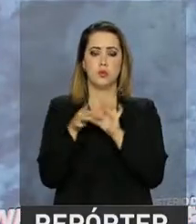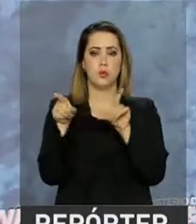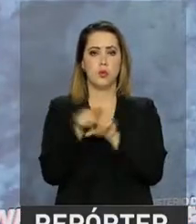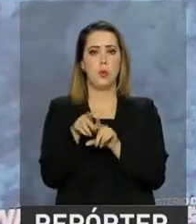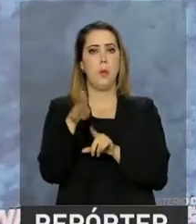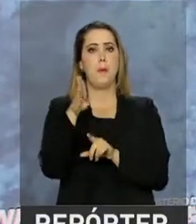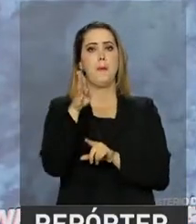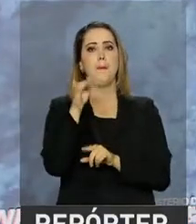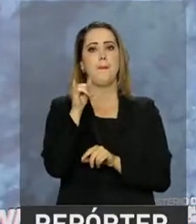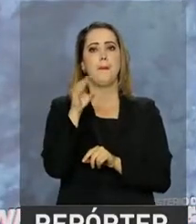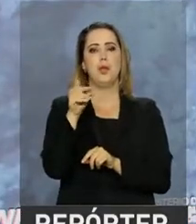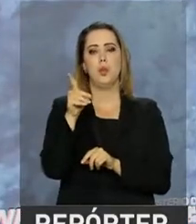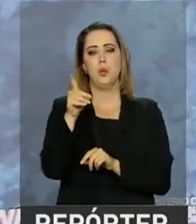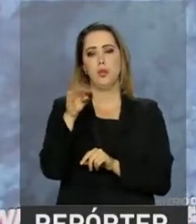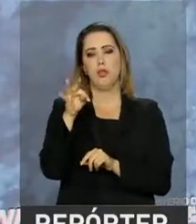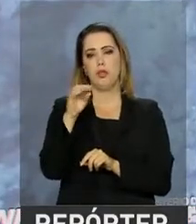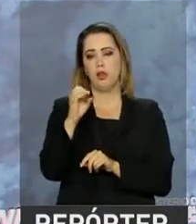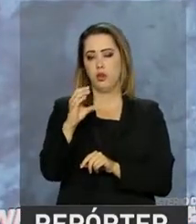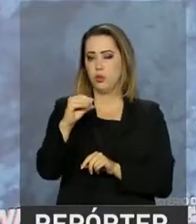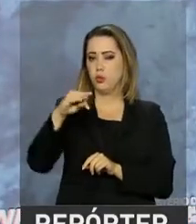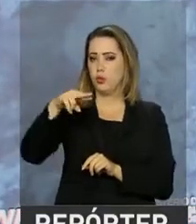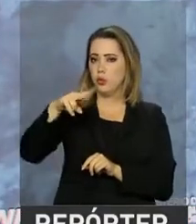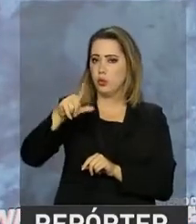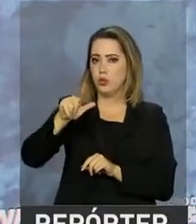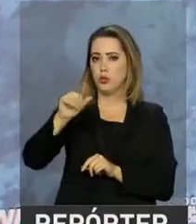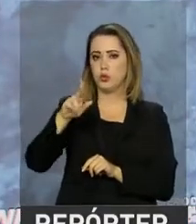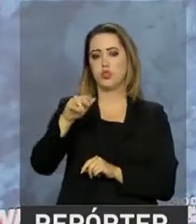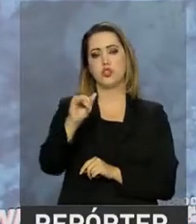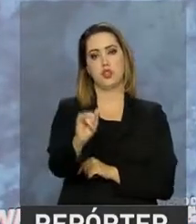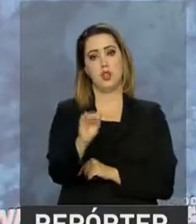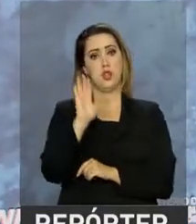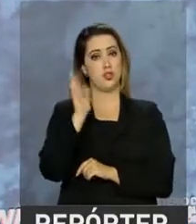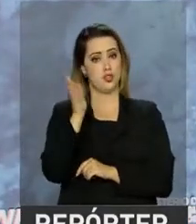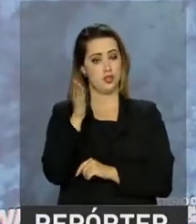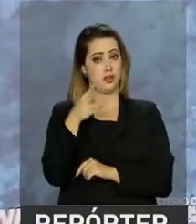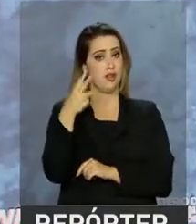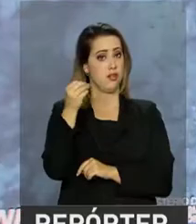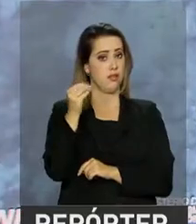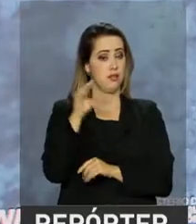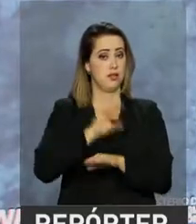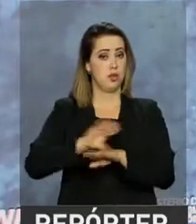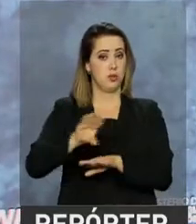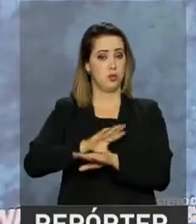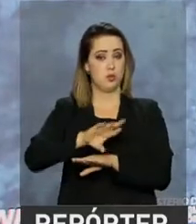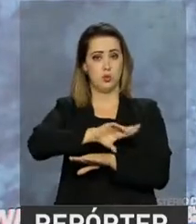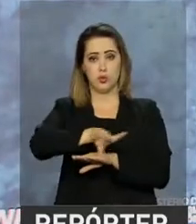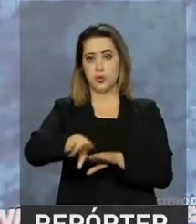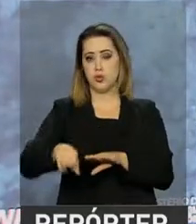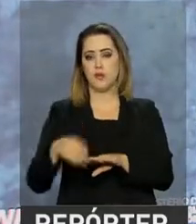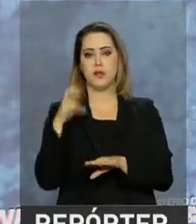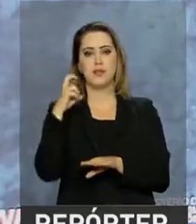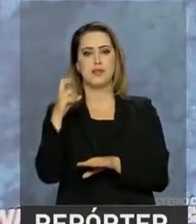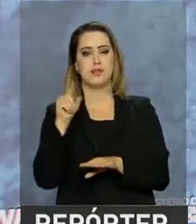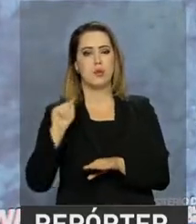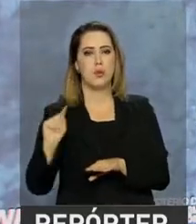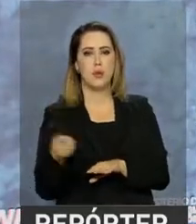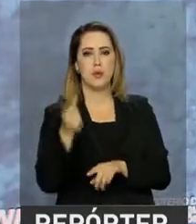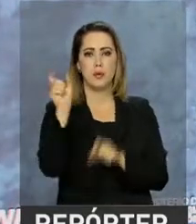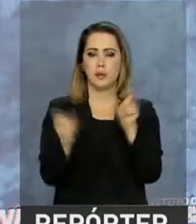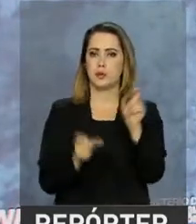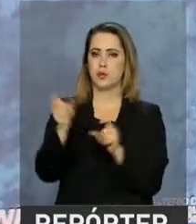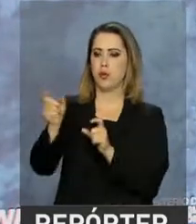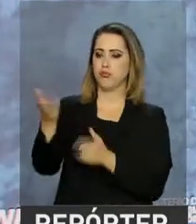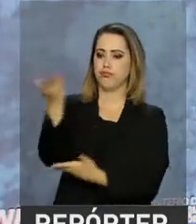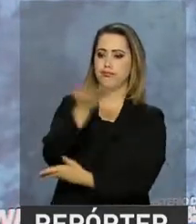biotecnologia por exemplo já foram realizados quase 300 cursos foram cerca de 5 mil brasileiros e